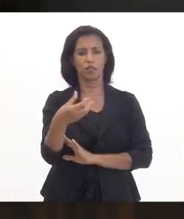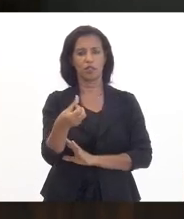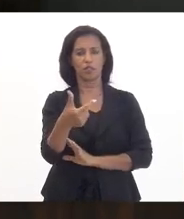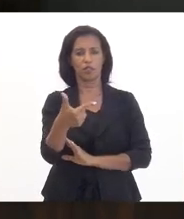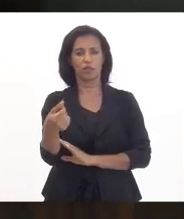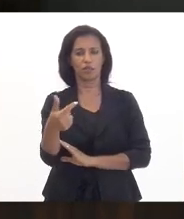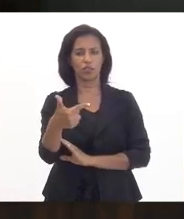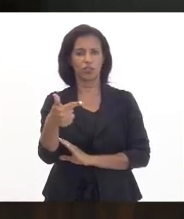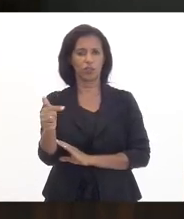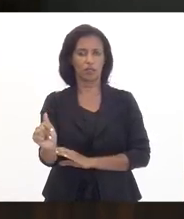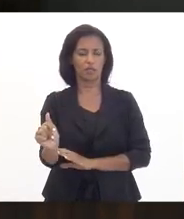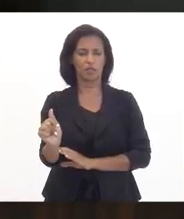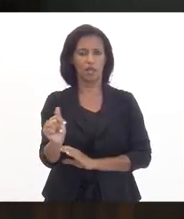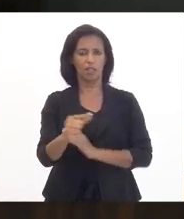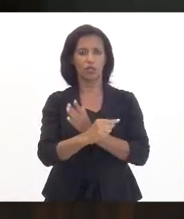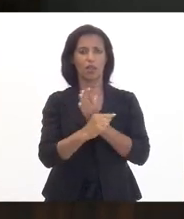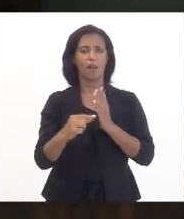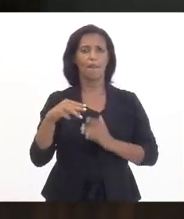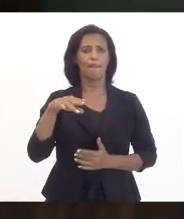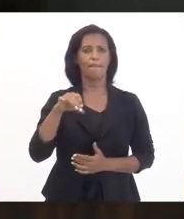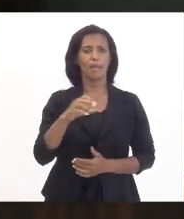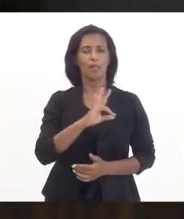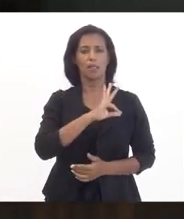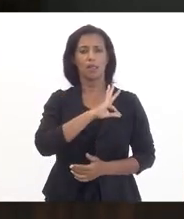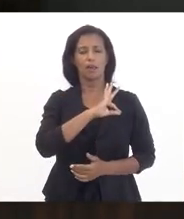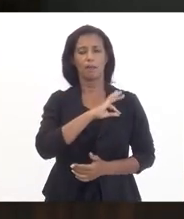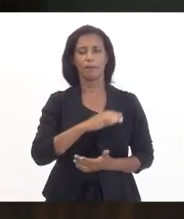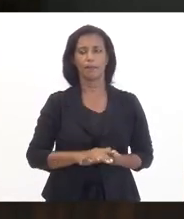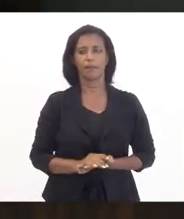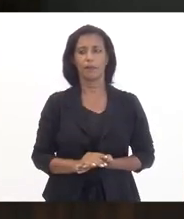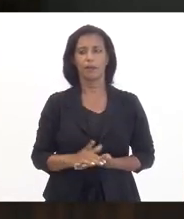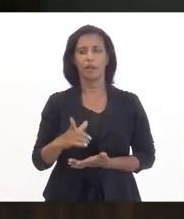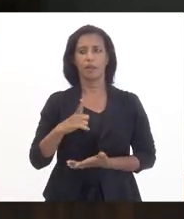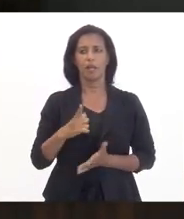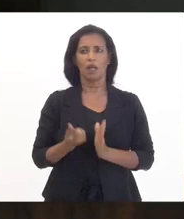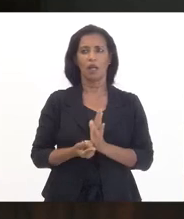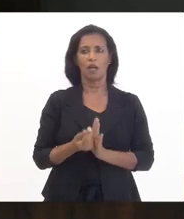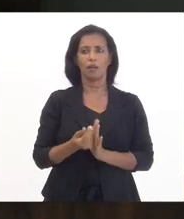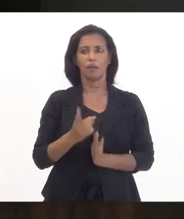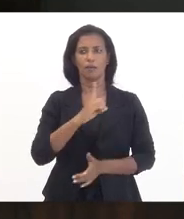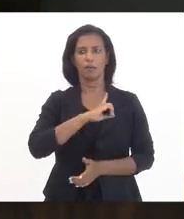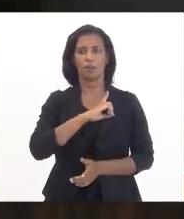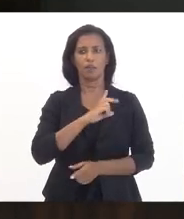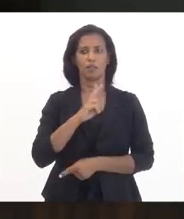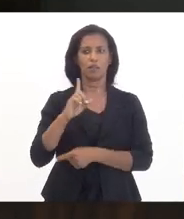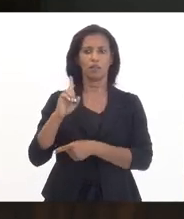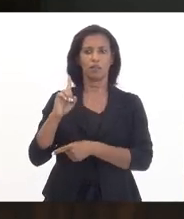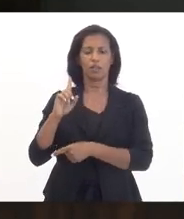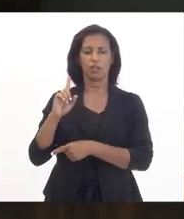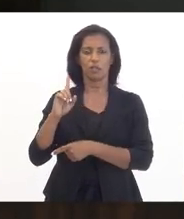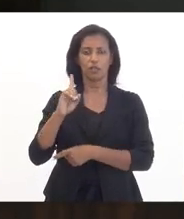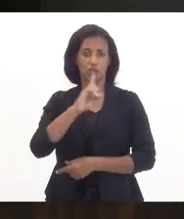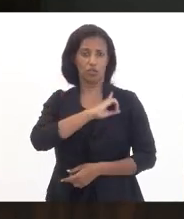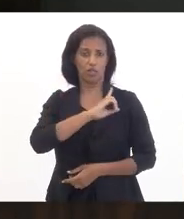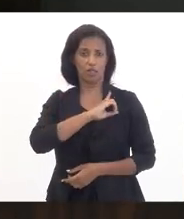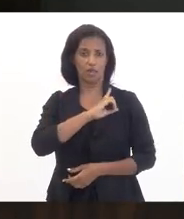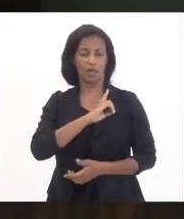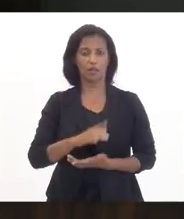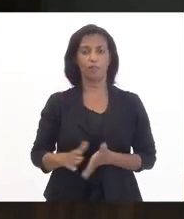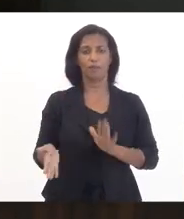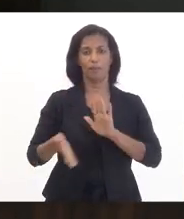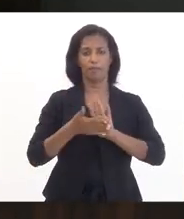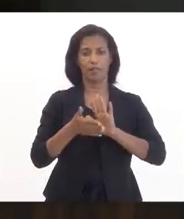3620 de 17, de autoria dos deputados Carlos Mink e Marta Rocha. Dispõe sobre atribuições da Delegacia de Defesa dos Serviços Delegado, pedindo